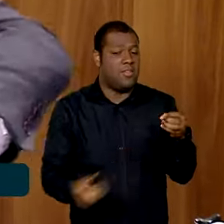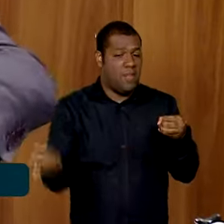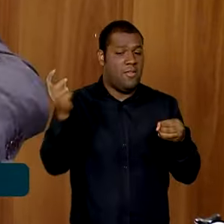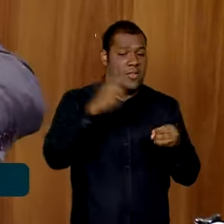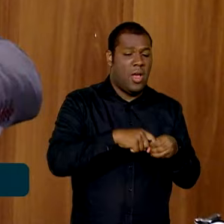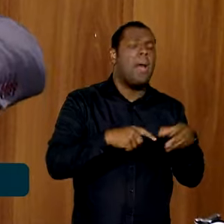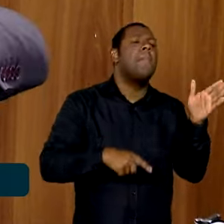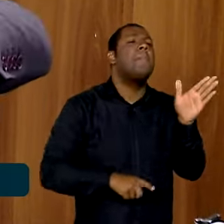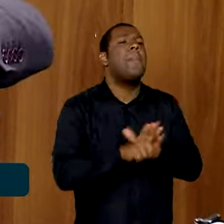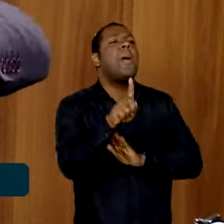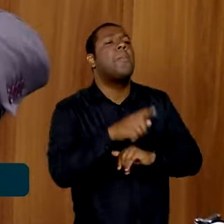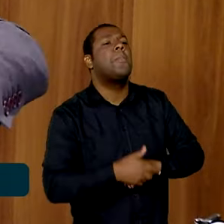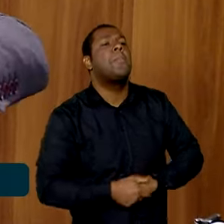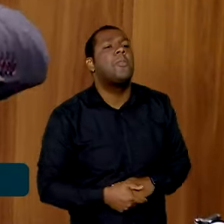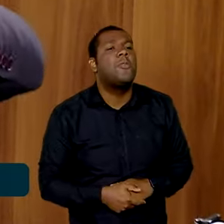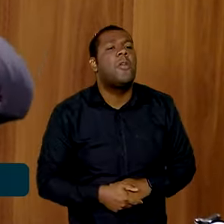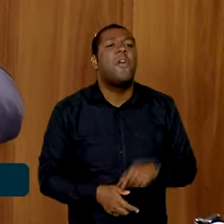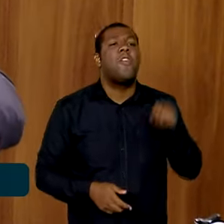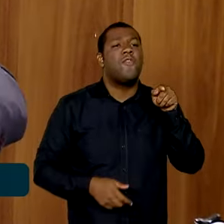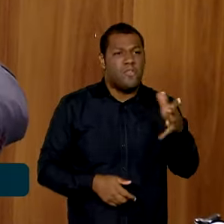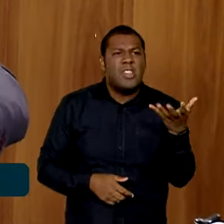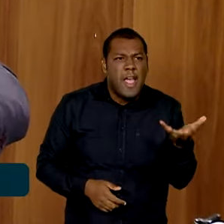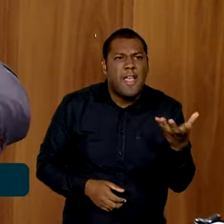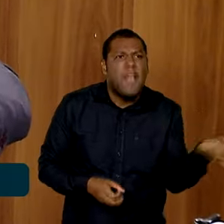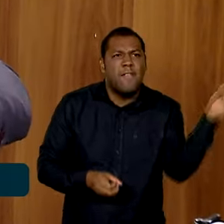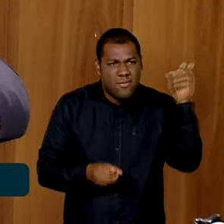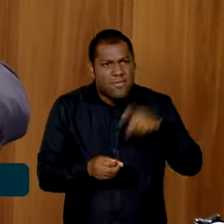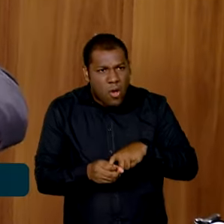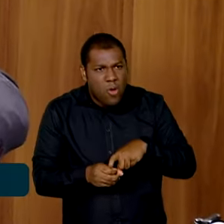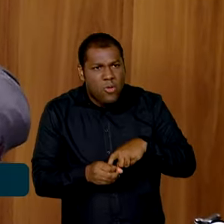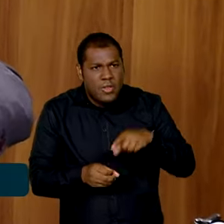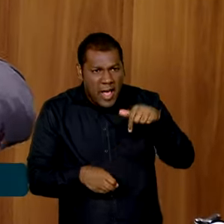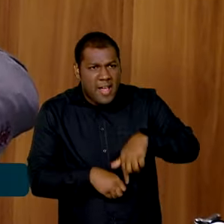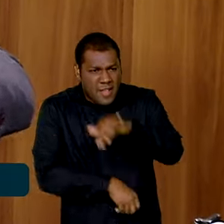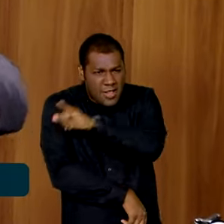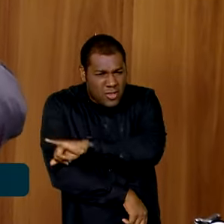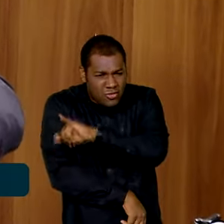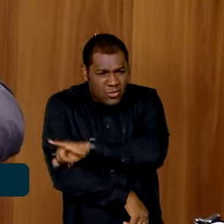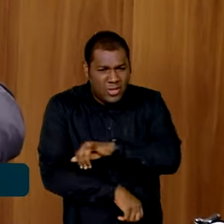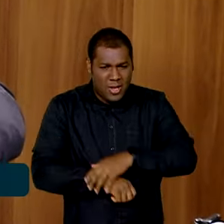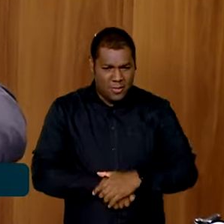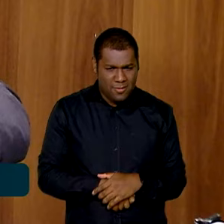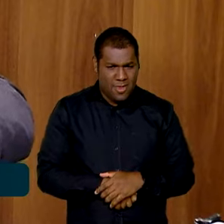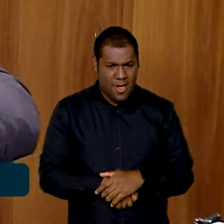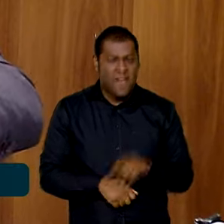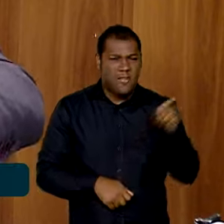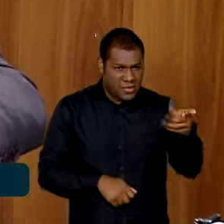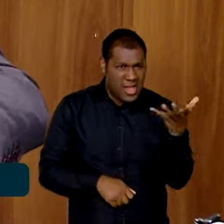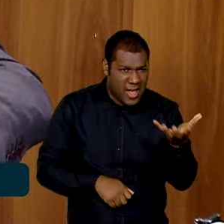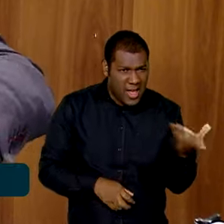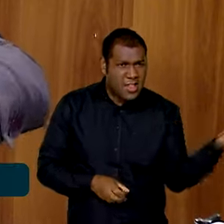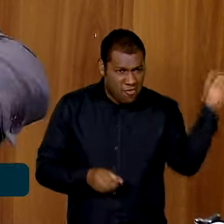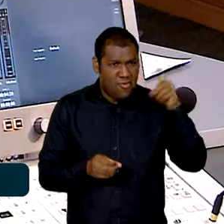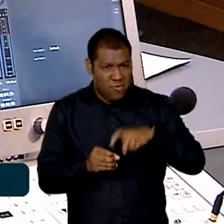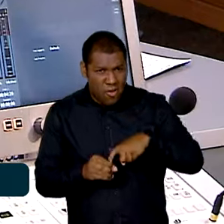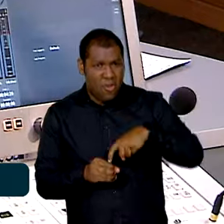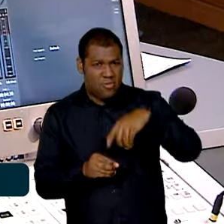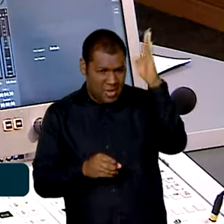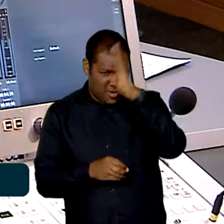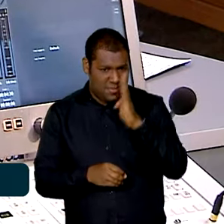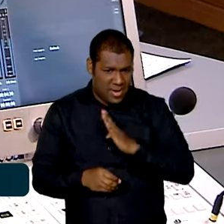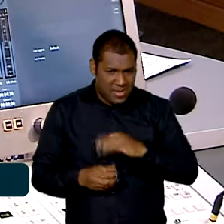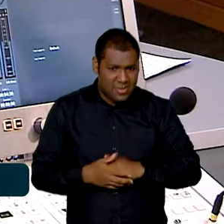pesquisa. Falava assim: você voltaria para o Rio de Janeiro, você voltaria para o Brasil e você indicaria para